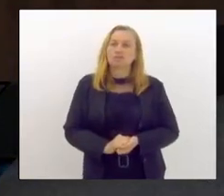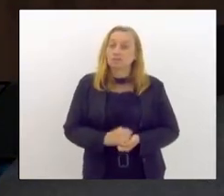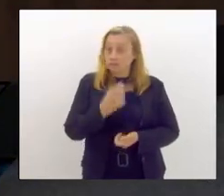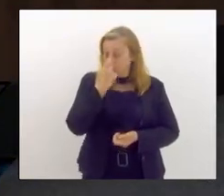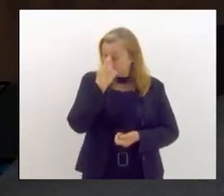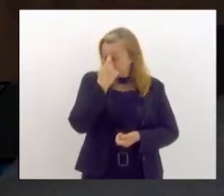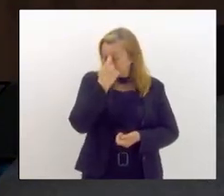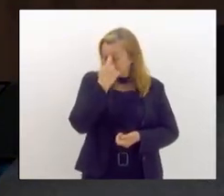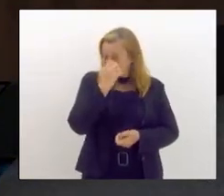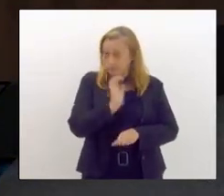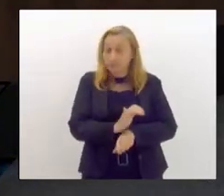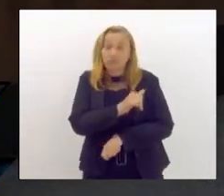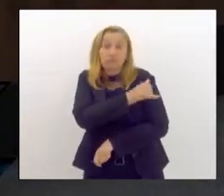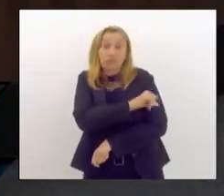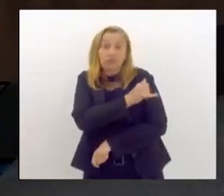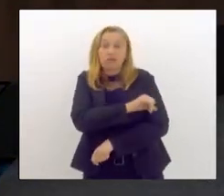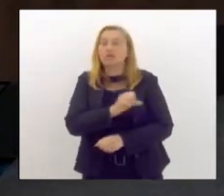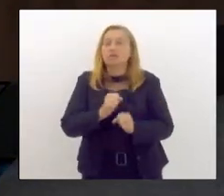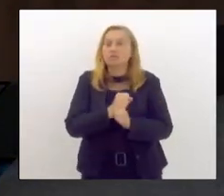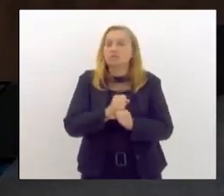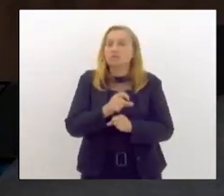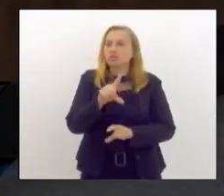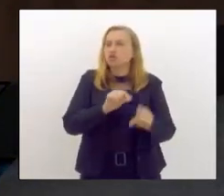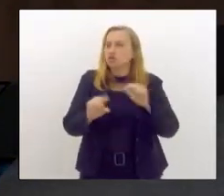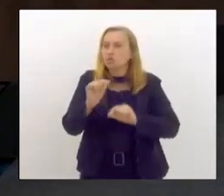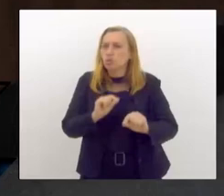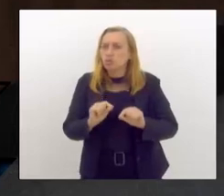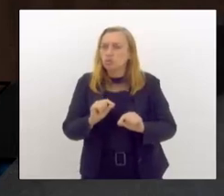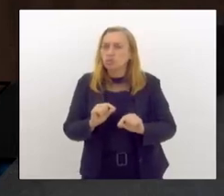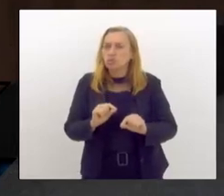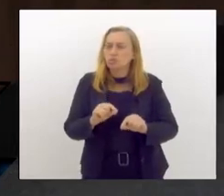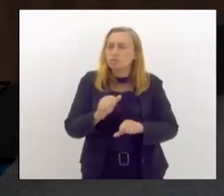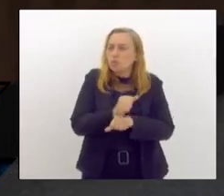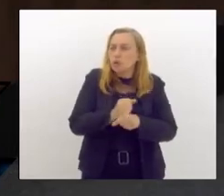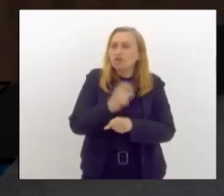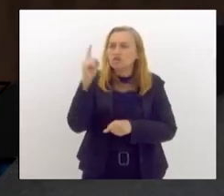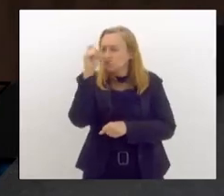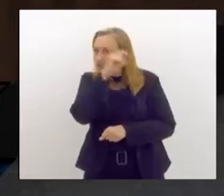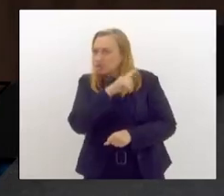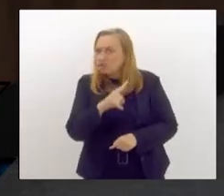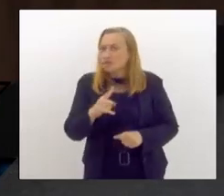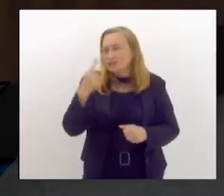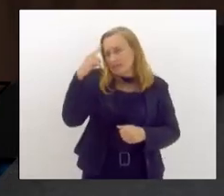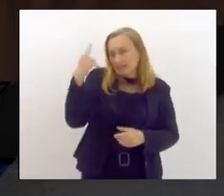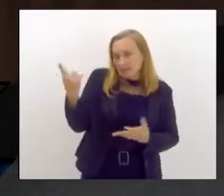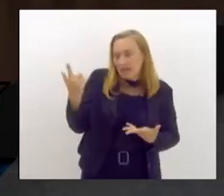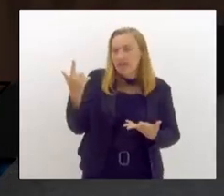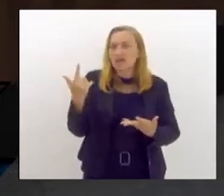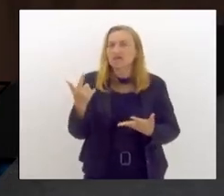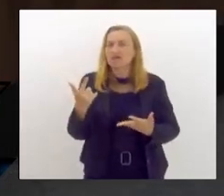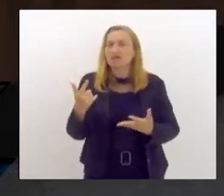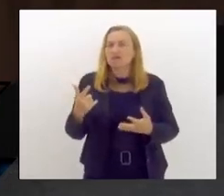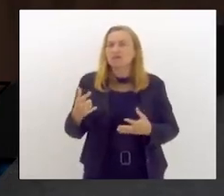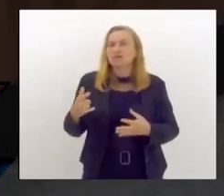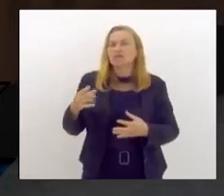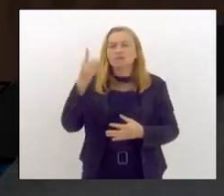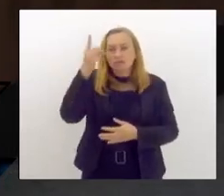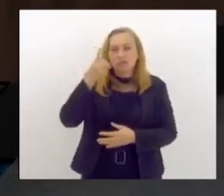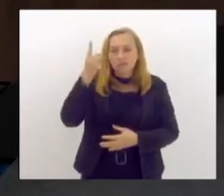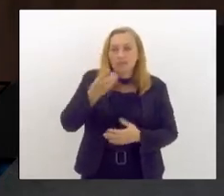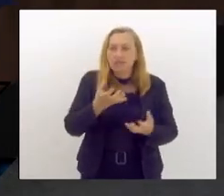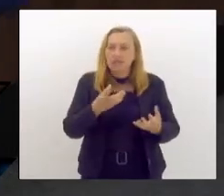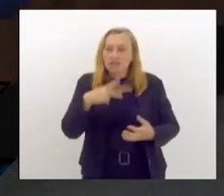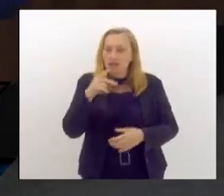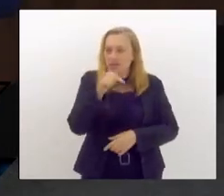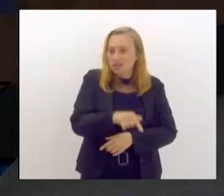o Estado do Rio de Janeiro, num ano decisivo. A gente está num ano difícil. Essa lógica que uma parcela dos deputados está querendo trazer para cá, a gente